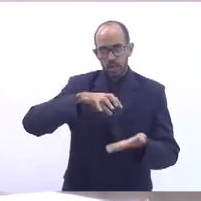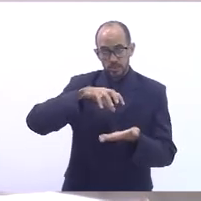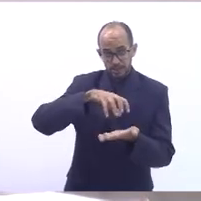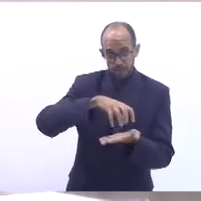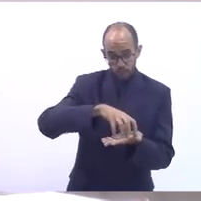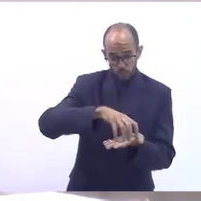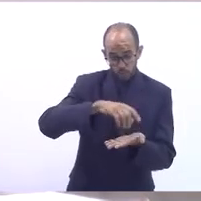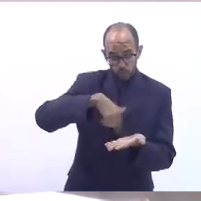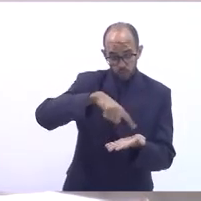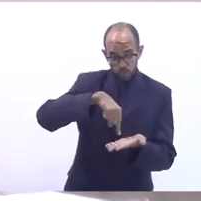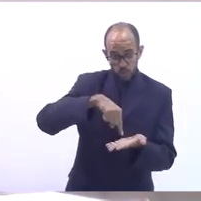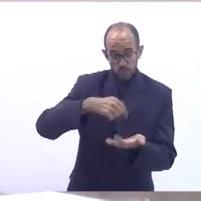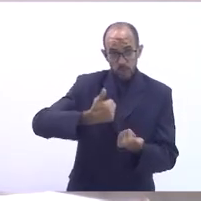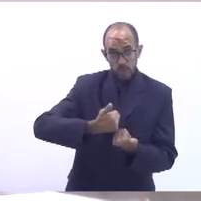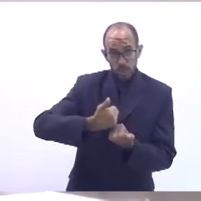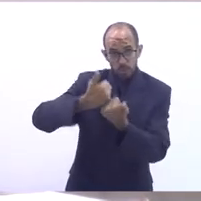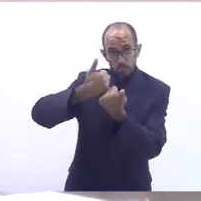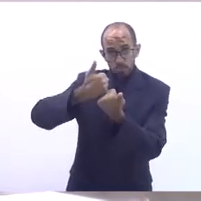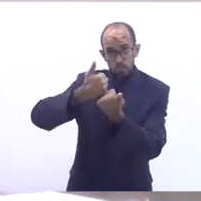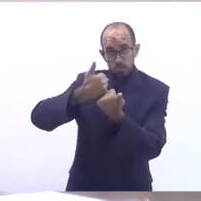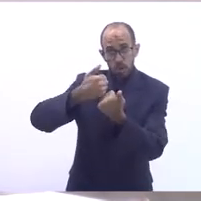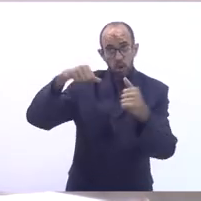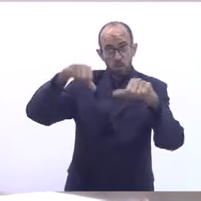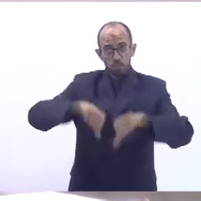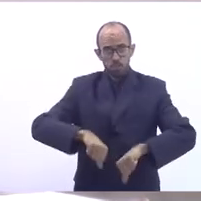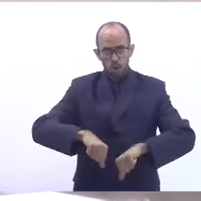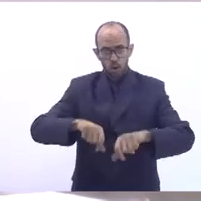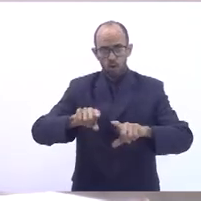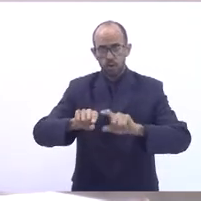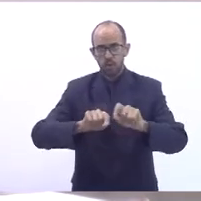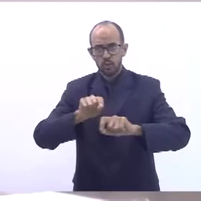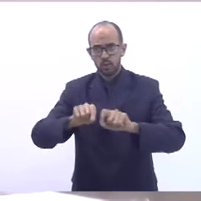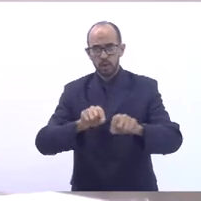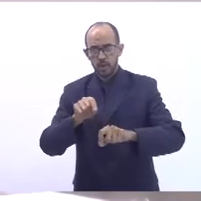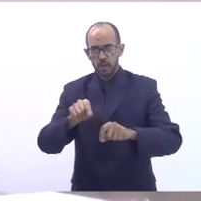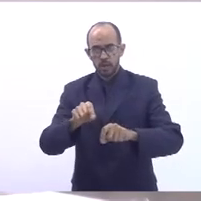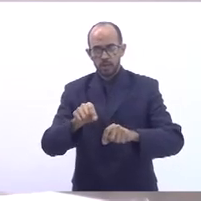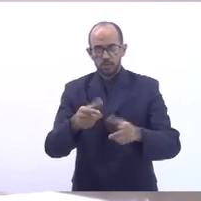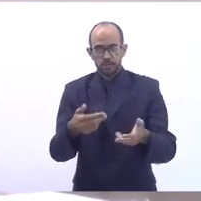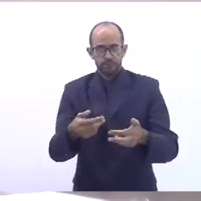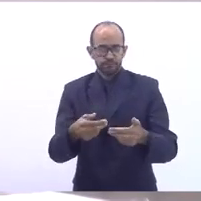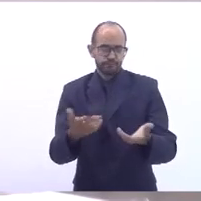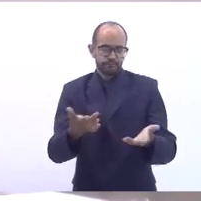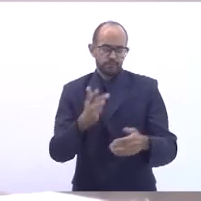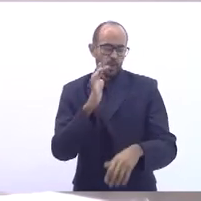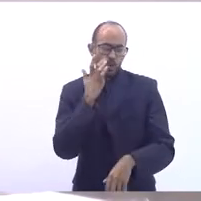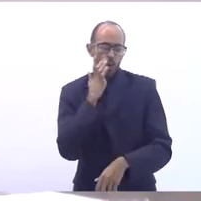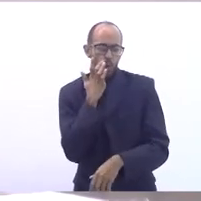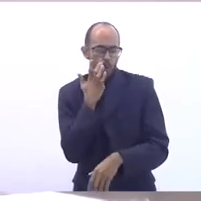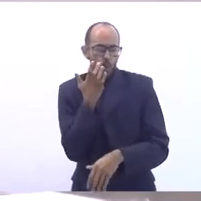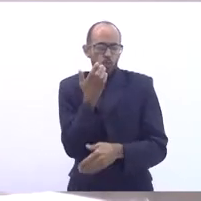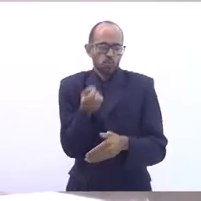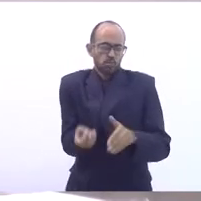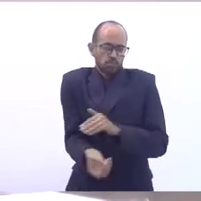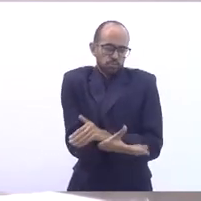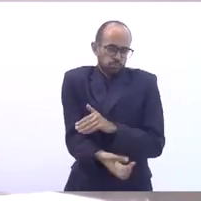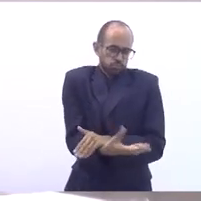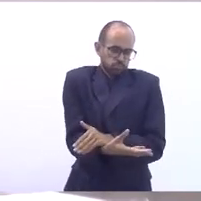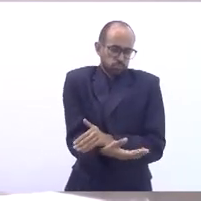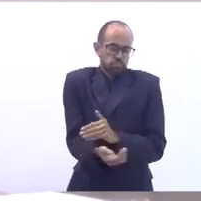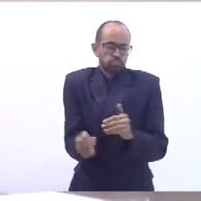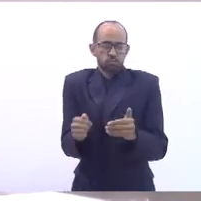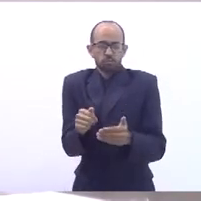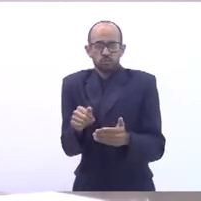que acaba apoiando pior que a de orçamento secreto barra de ouro para desviar dinheiro de escola